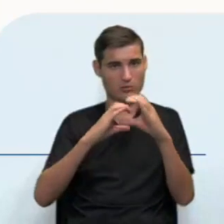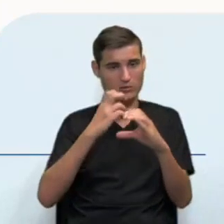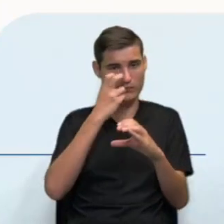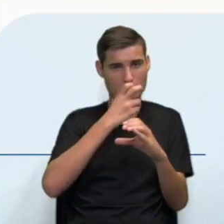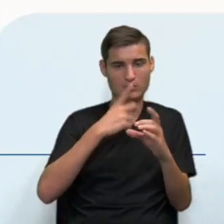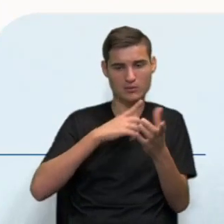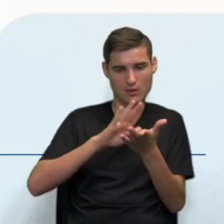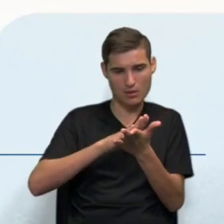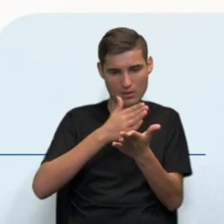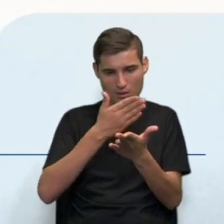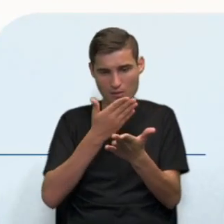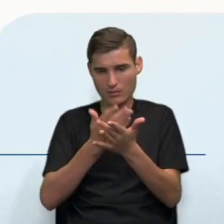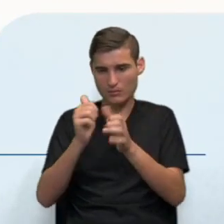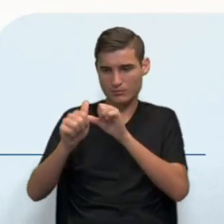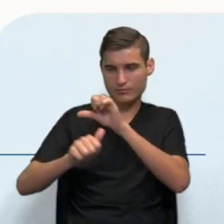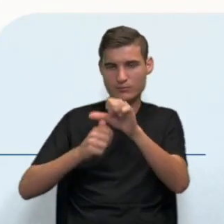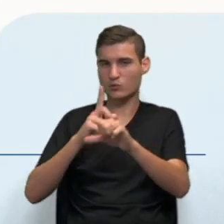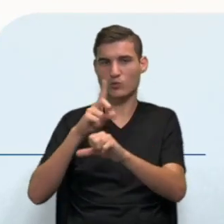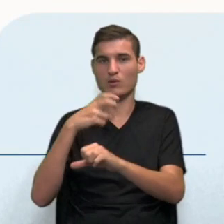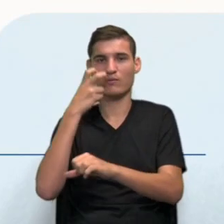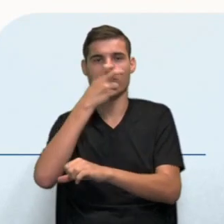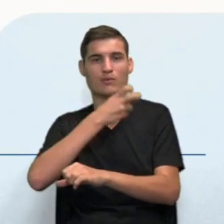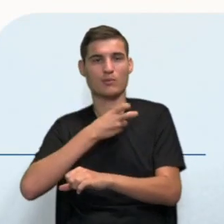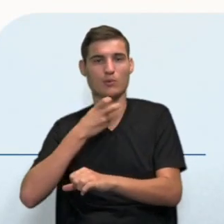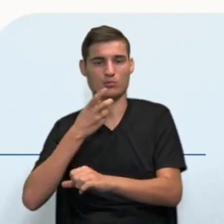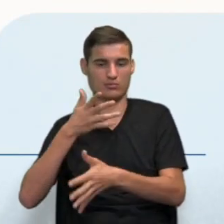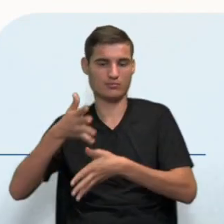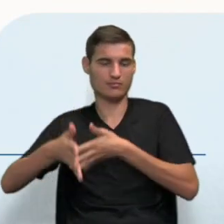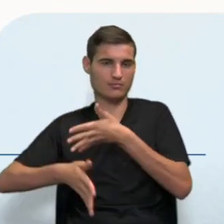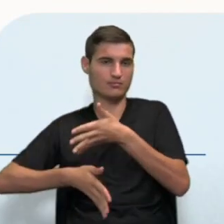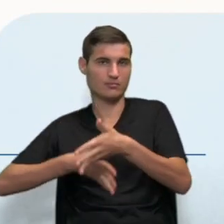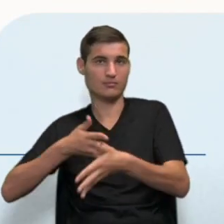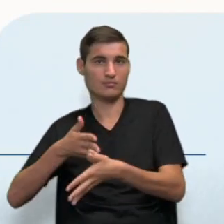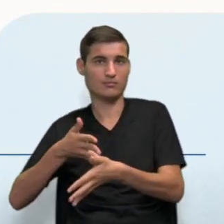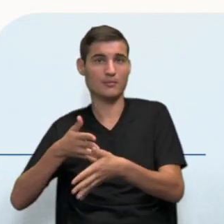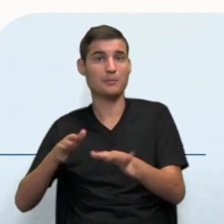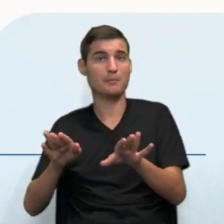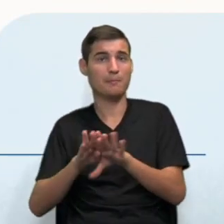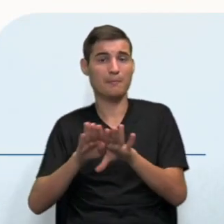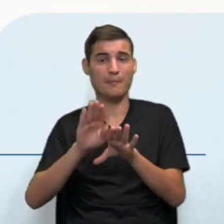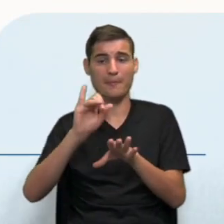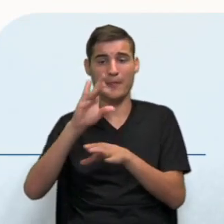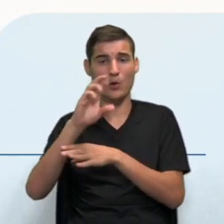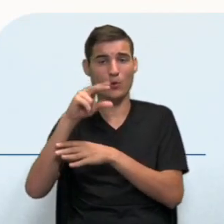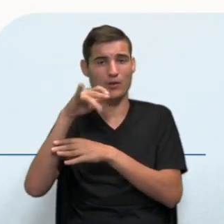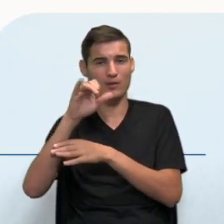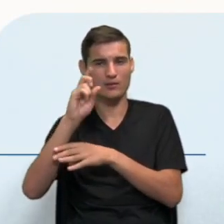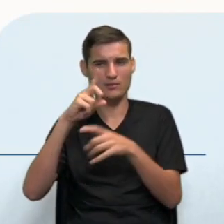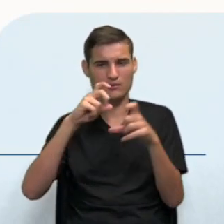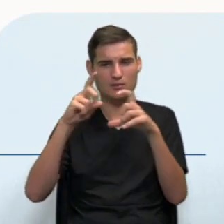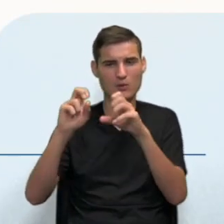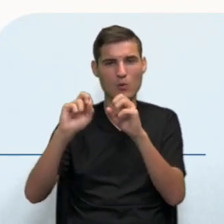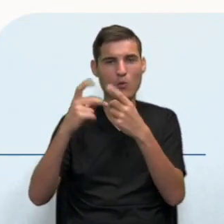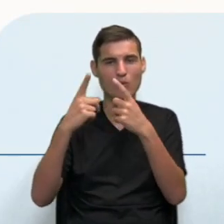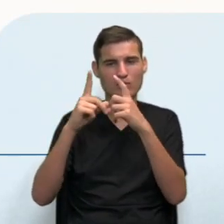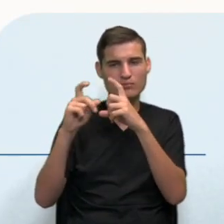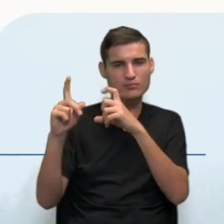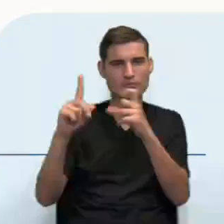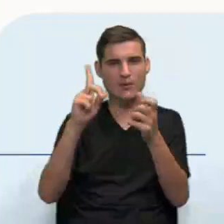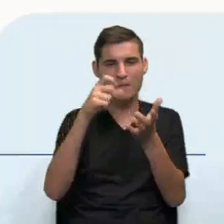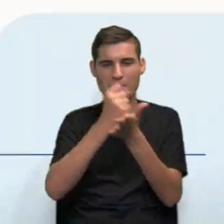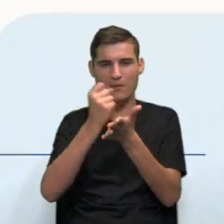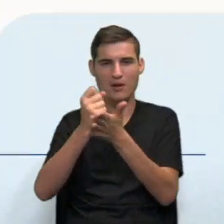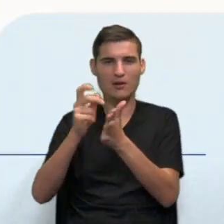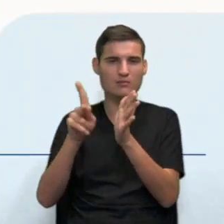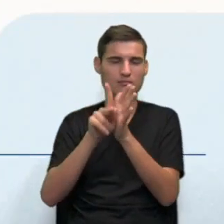que se torna uma comunicação não verbal. Ícones e logomarcas, isso é muito interessante. A gente sabe que existem